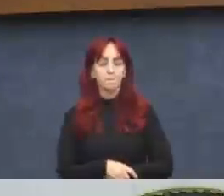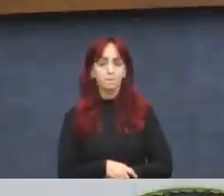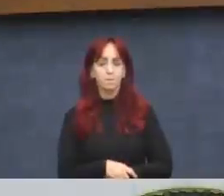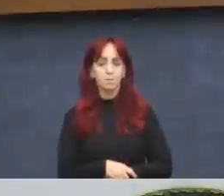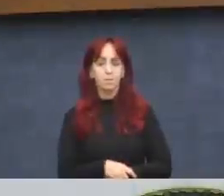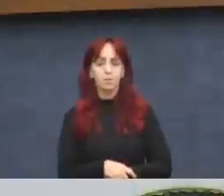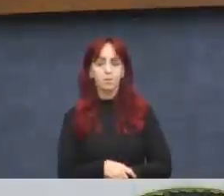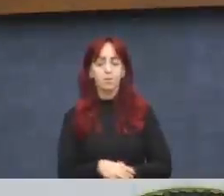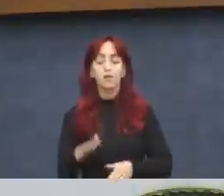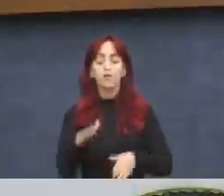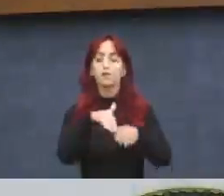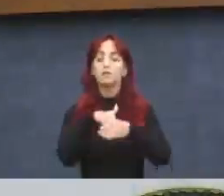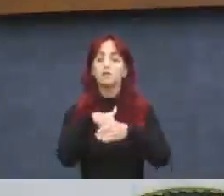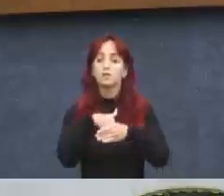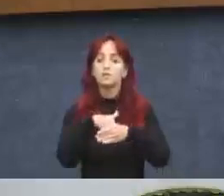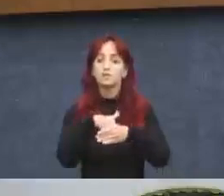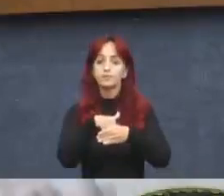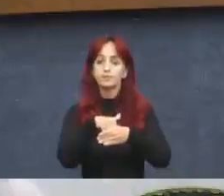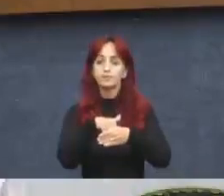Em votação,